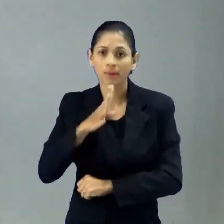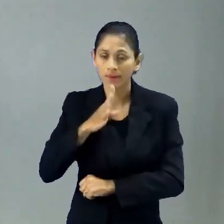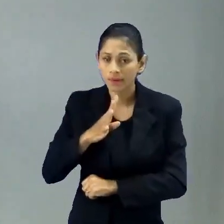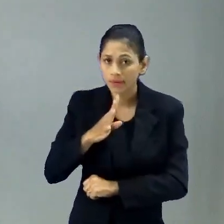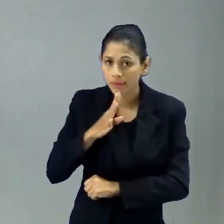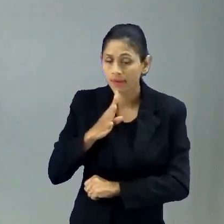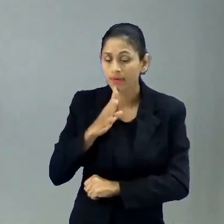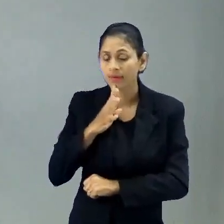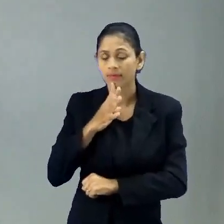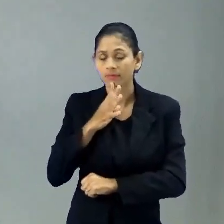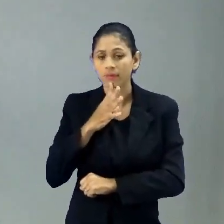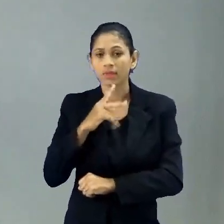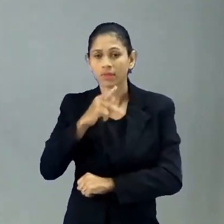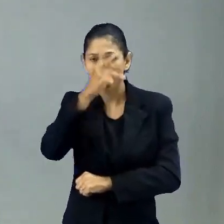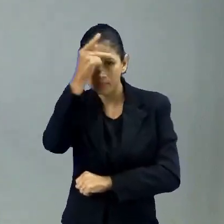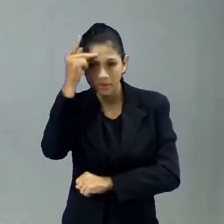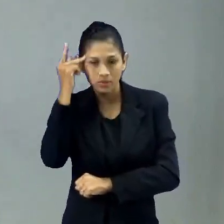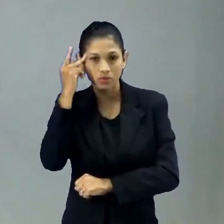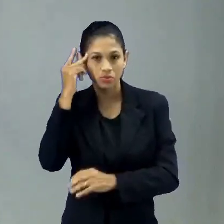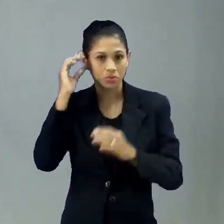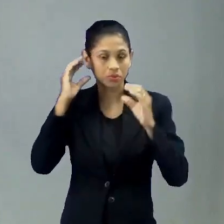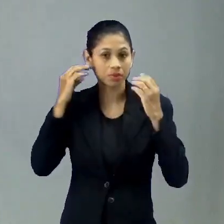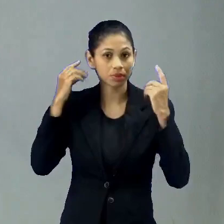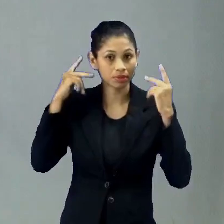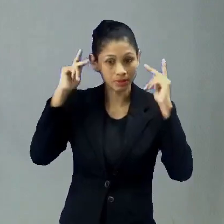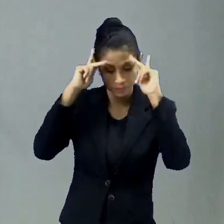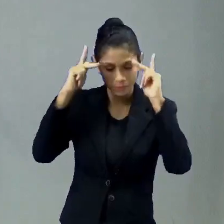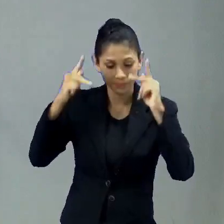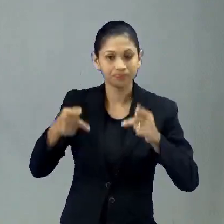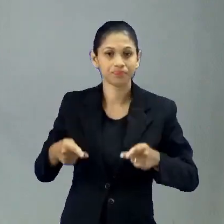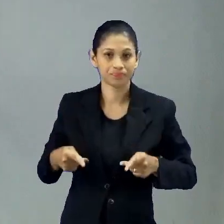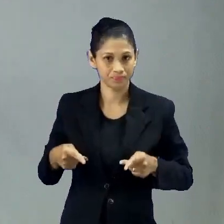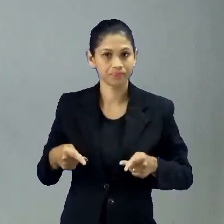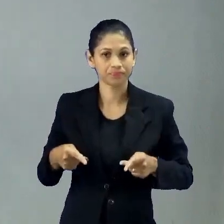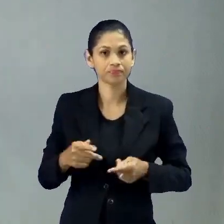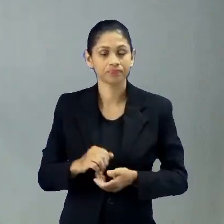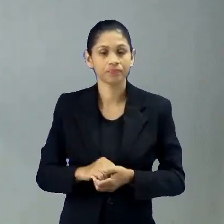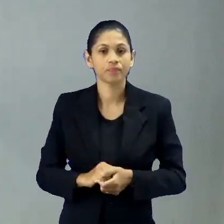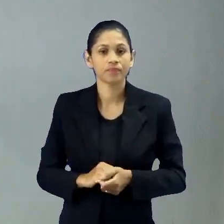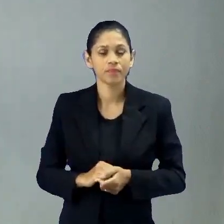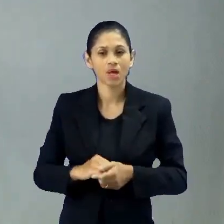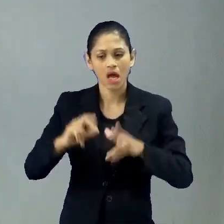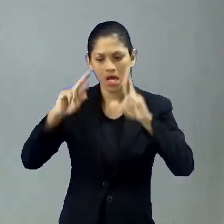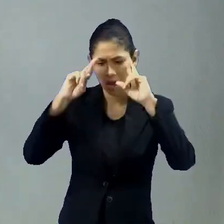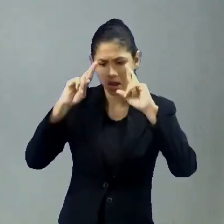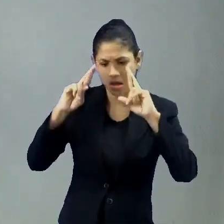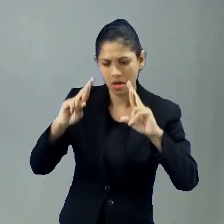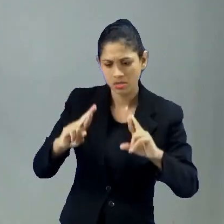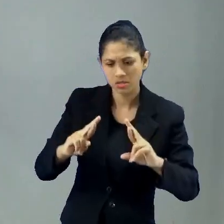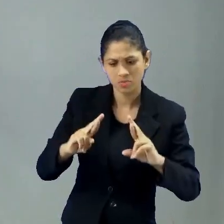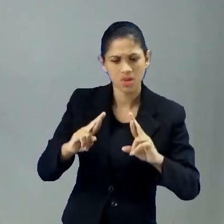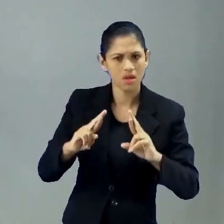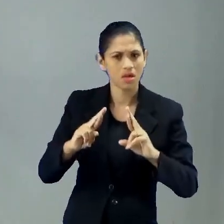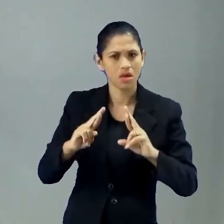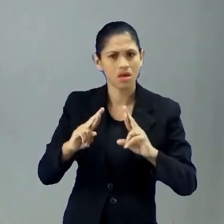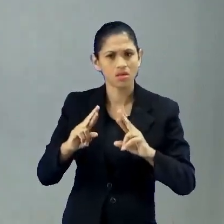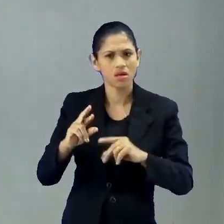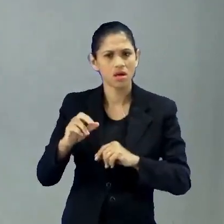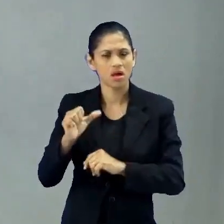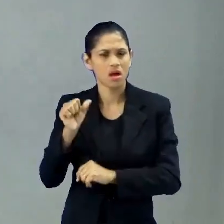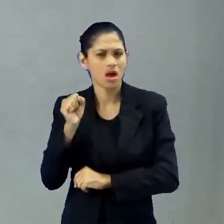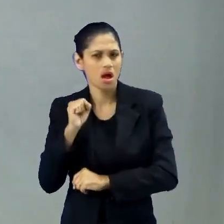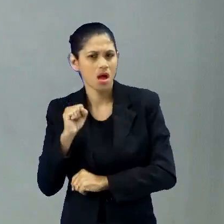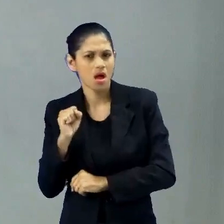da pessoa humana. E não diz respeito, tecnicamente falando, levando em consideração a